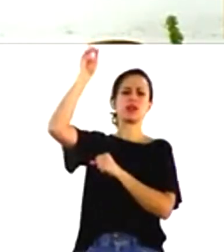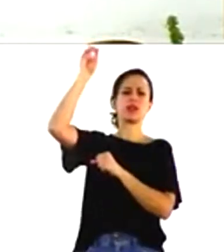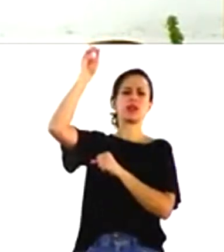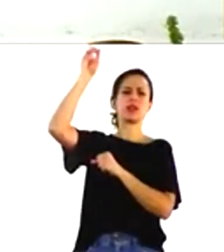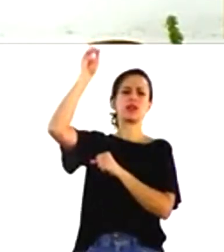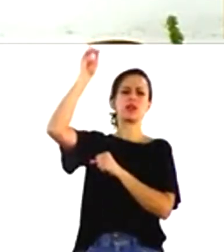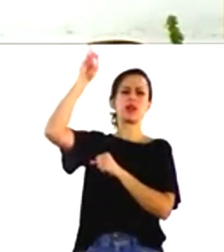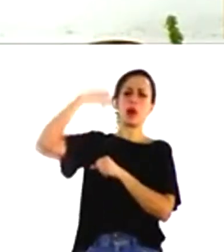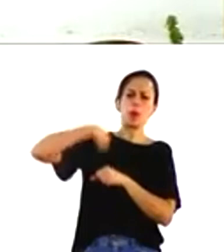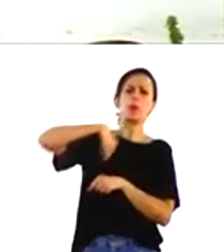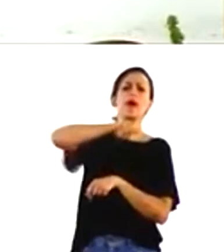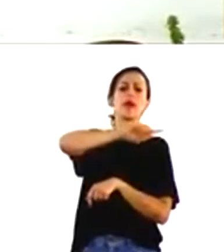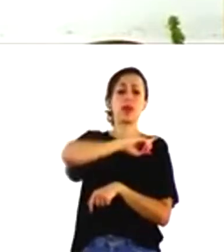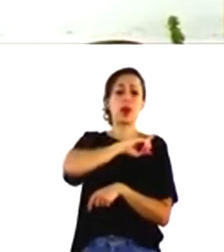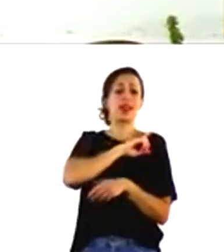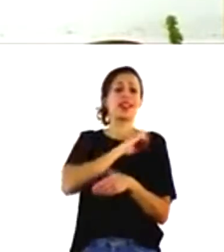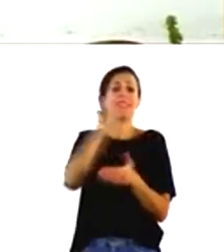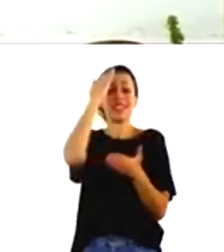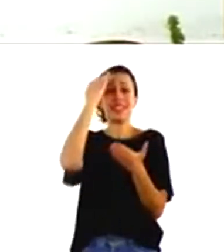cremos?